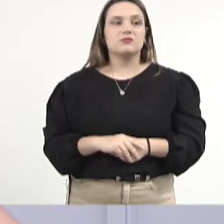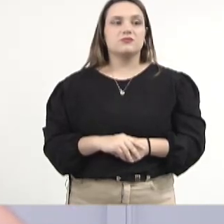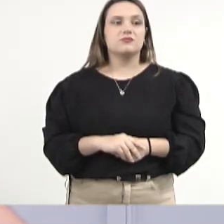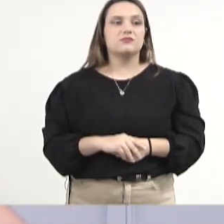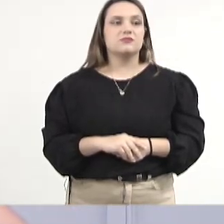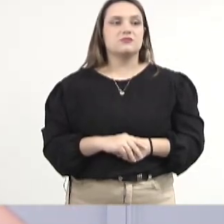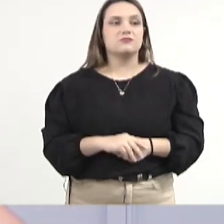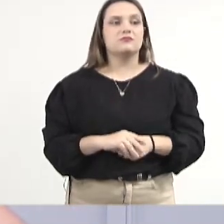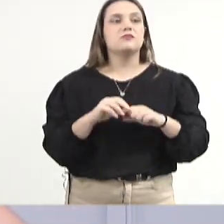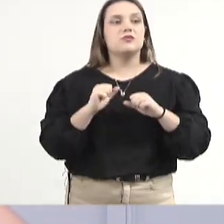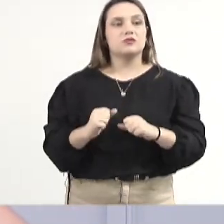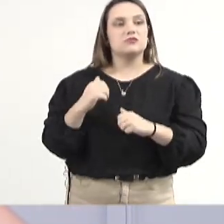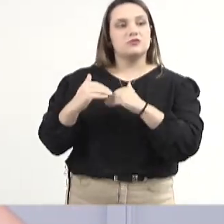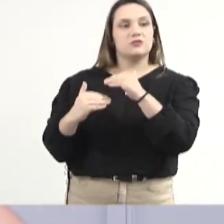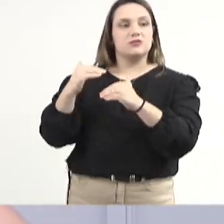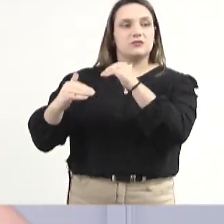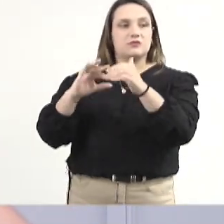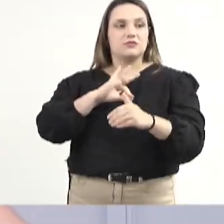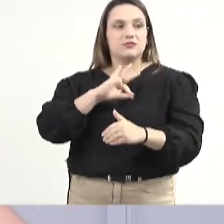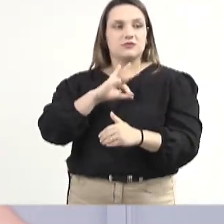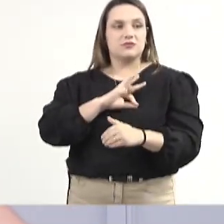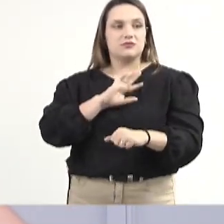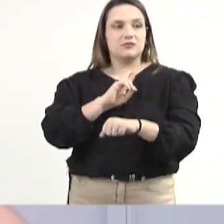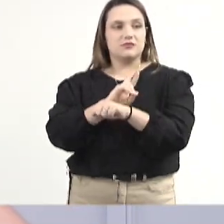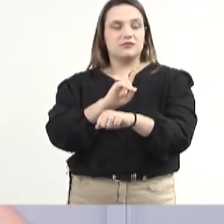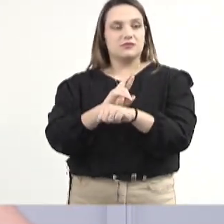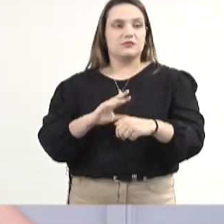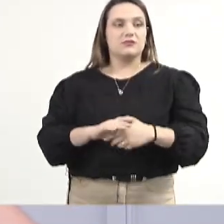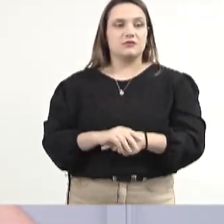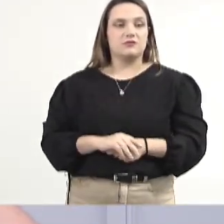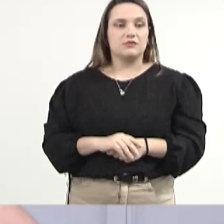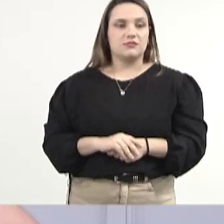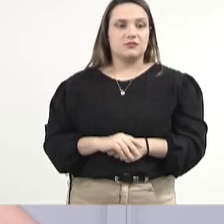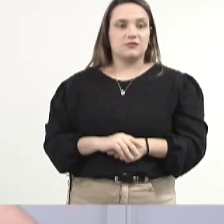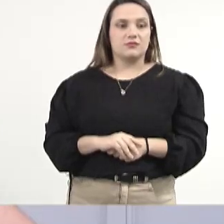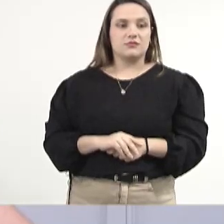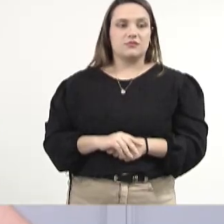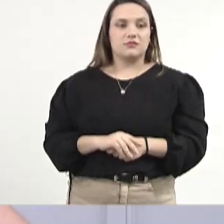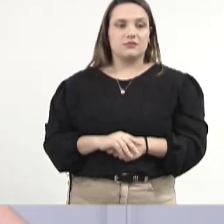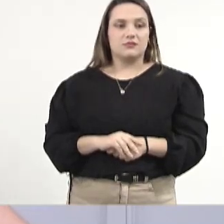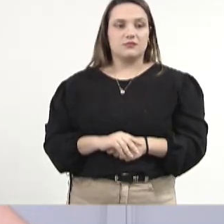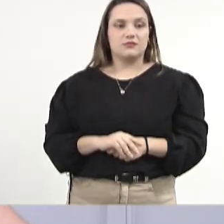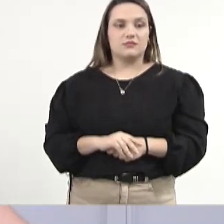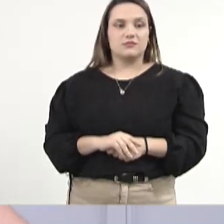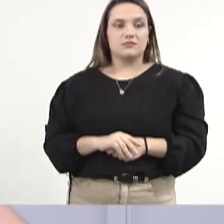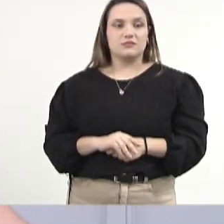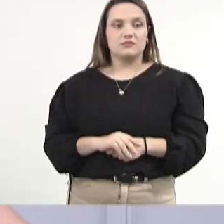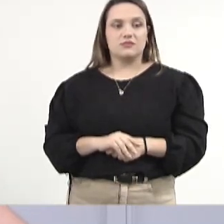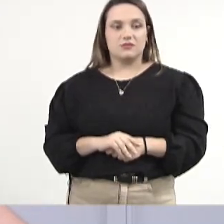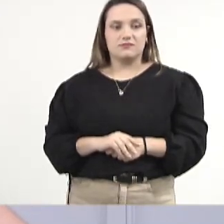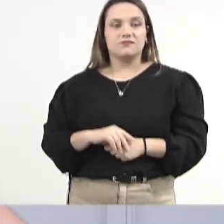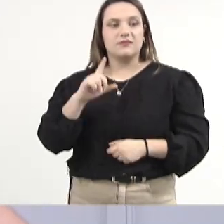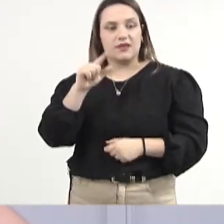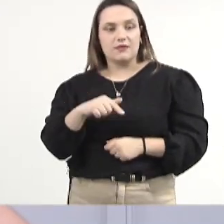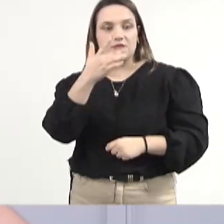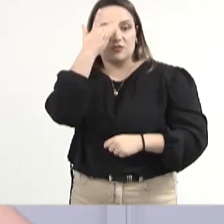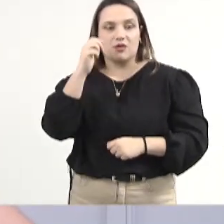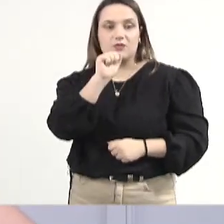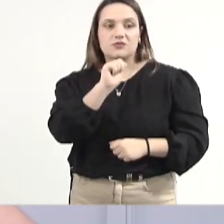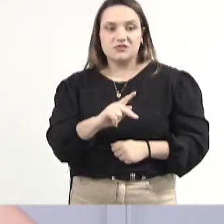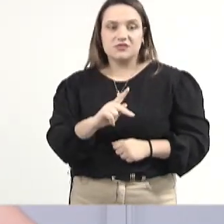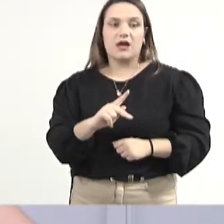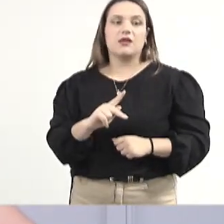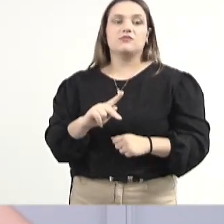então, portanto, a progressão do policial da reserva. E a segunda emenda, e essa que é uma reivindicação, inclusive, dos aposentados e pensionistas